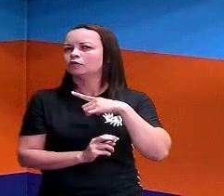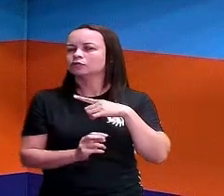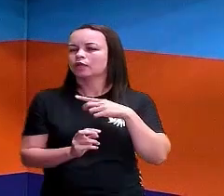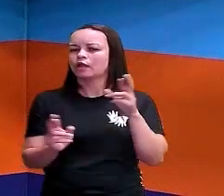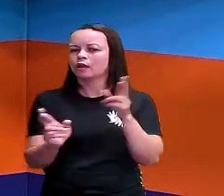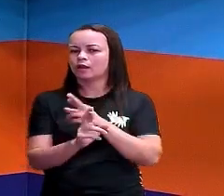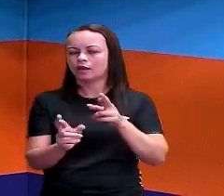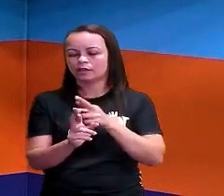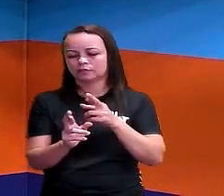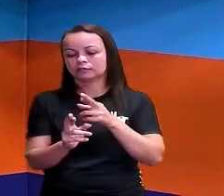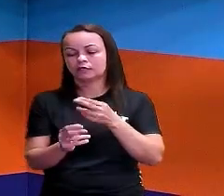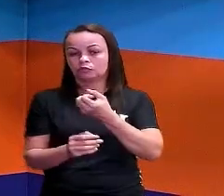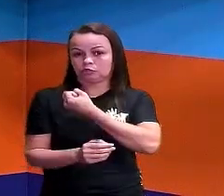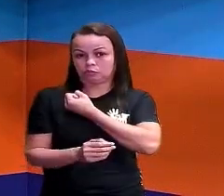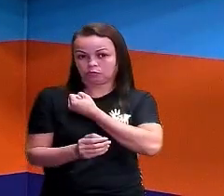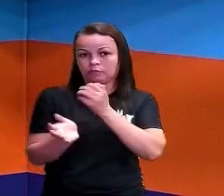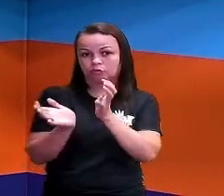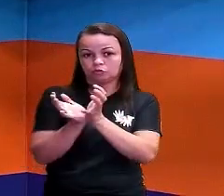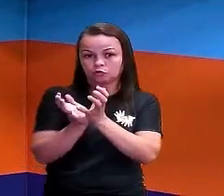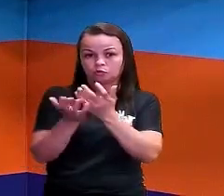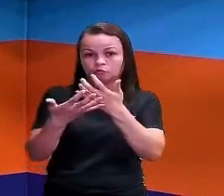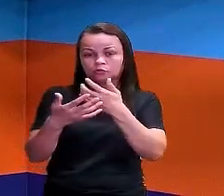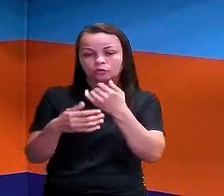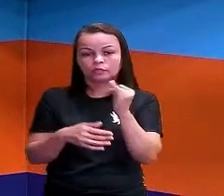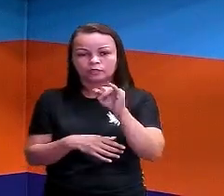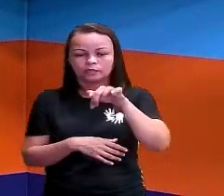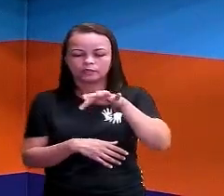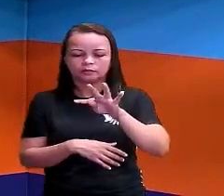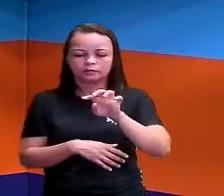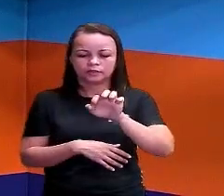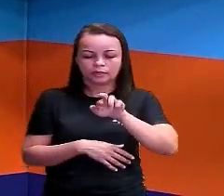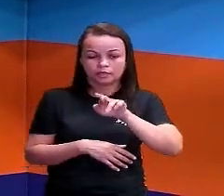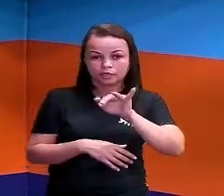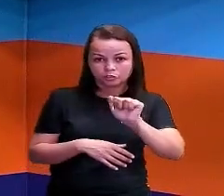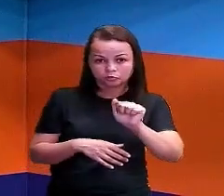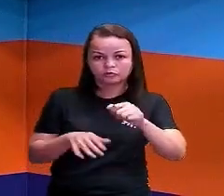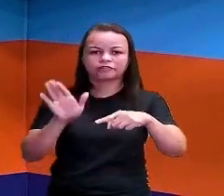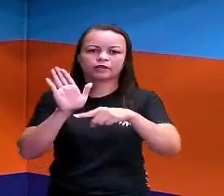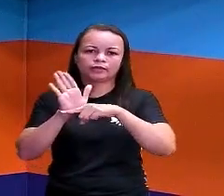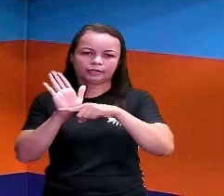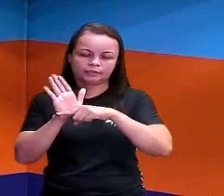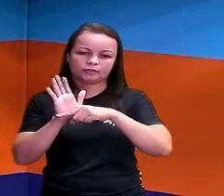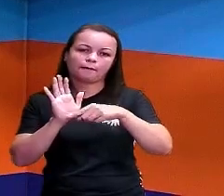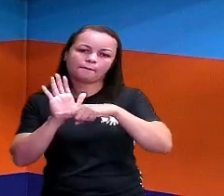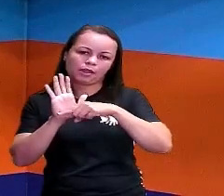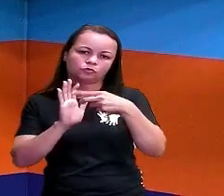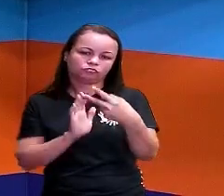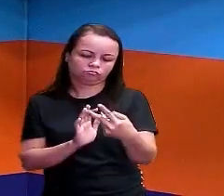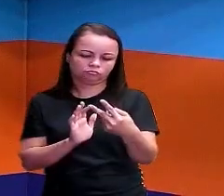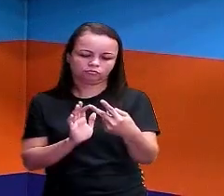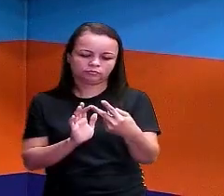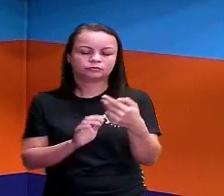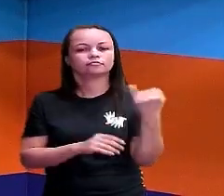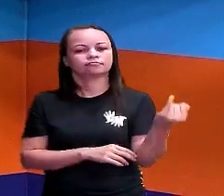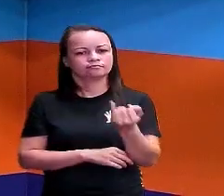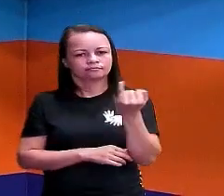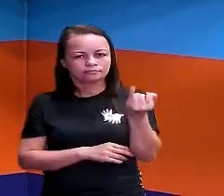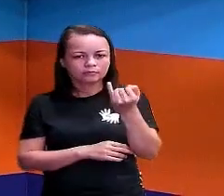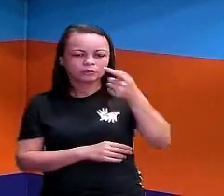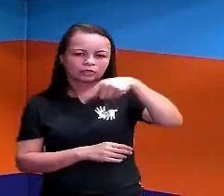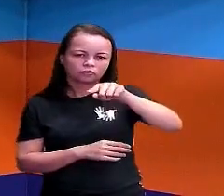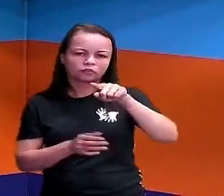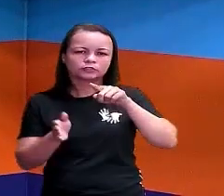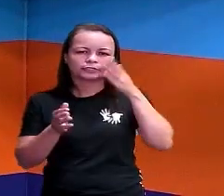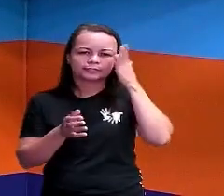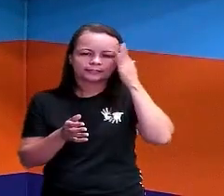relação do conjunto dos números inteiros, porque a resposta vai ficar menos 2, vai ficar negativa, tá? Então, é importante que vocês tenham essa